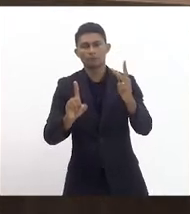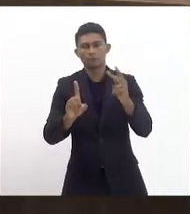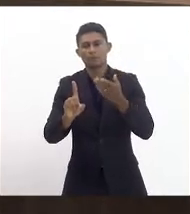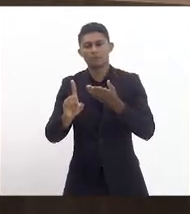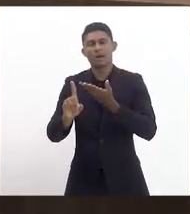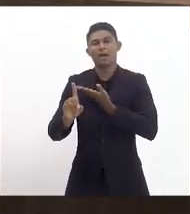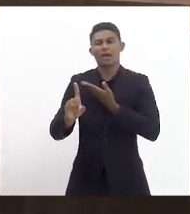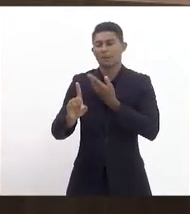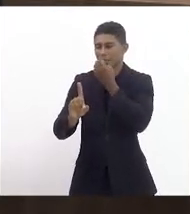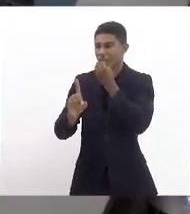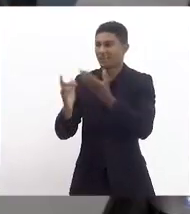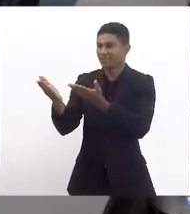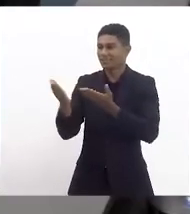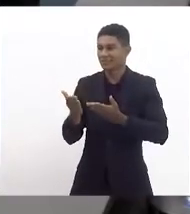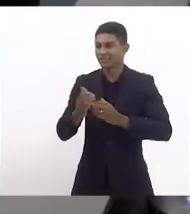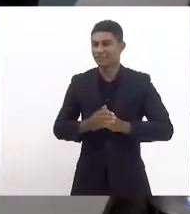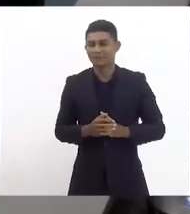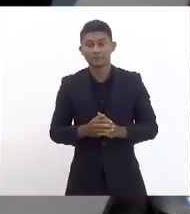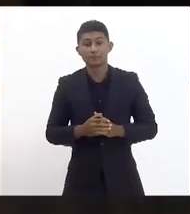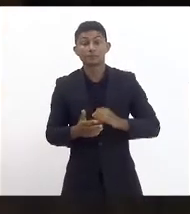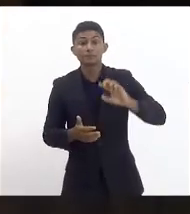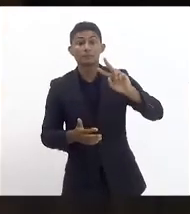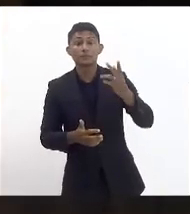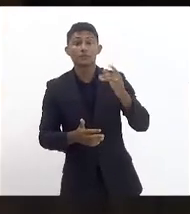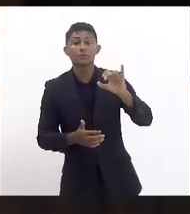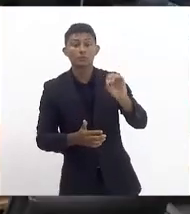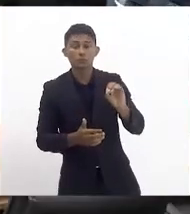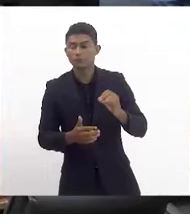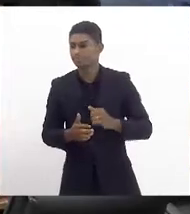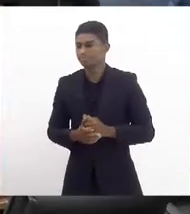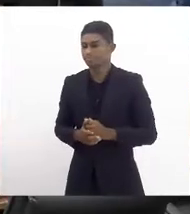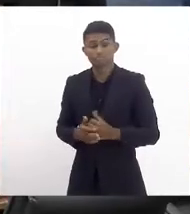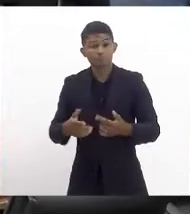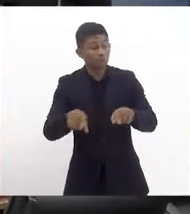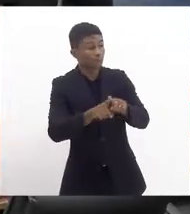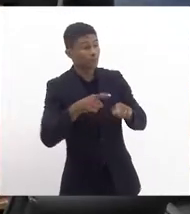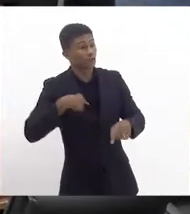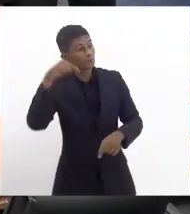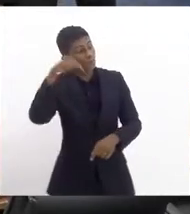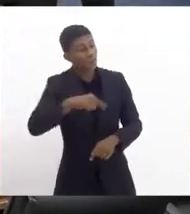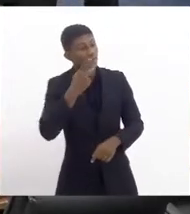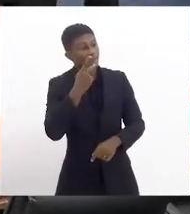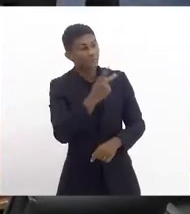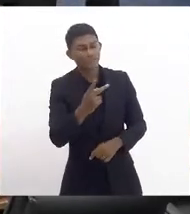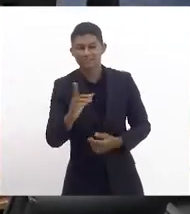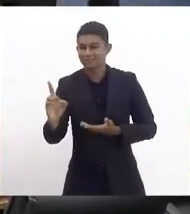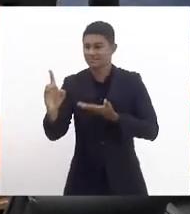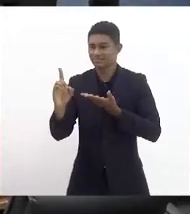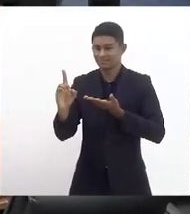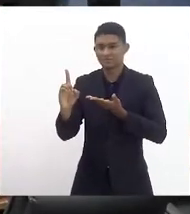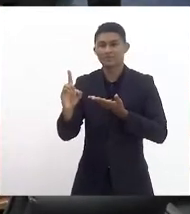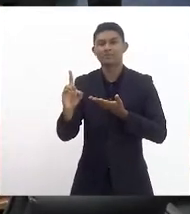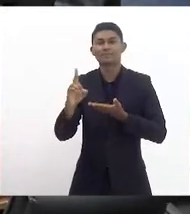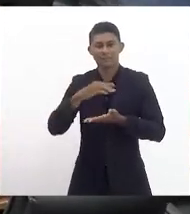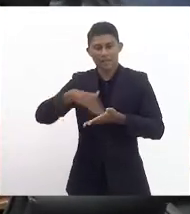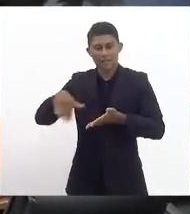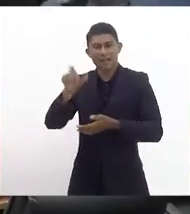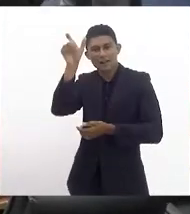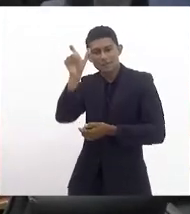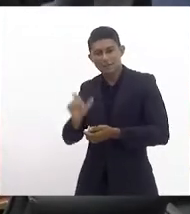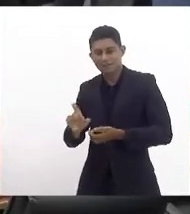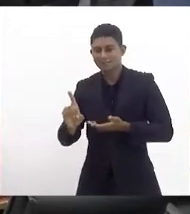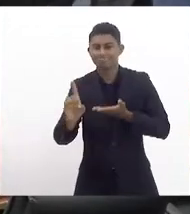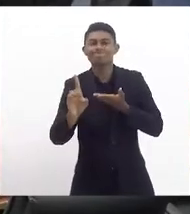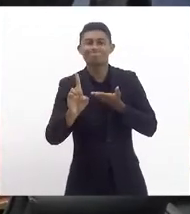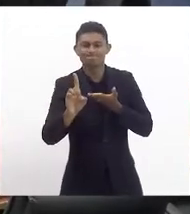secretário. Deputado Chico. Quero também aqui registrar a presença aqui do nosso secretário de Trabalho e Renda, Patrick, que vem